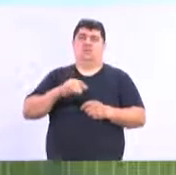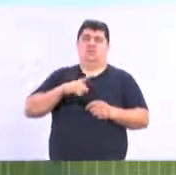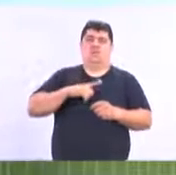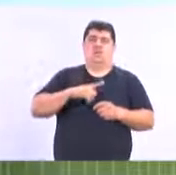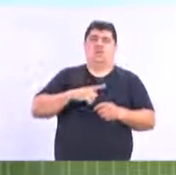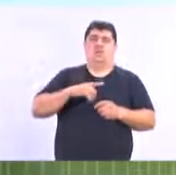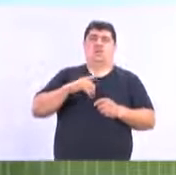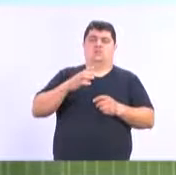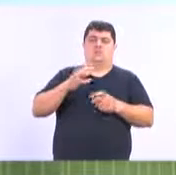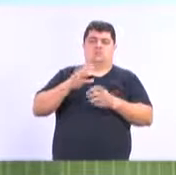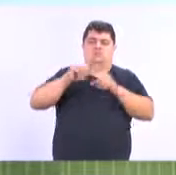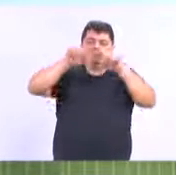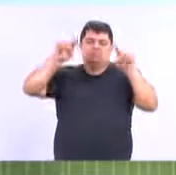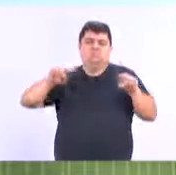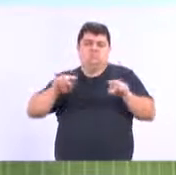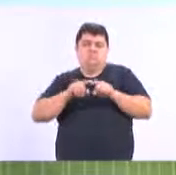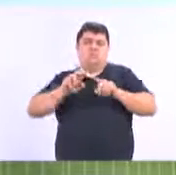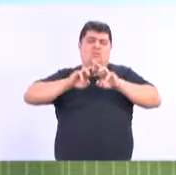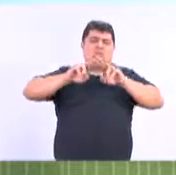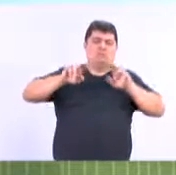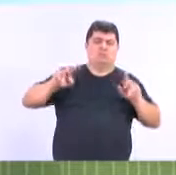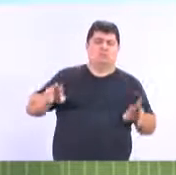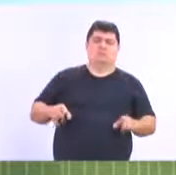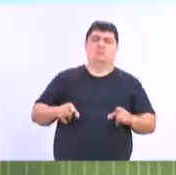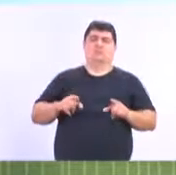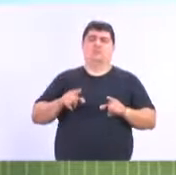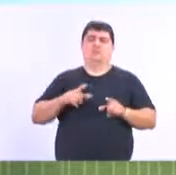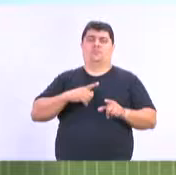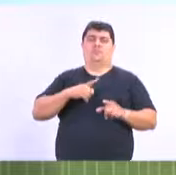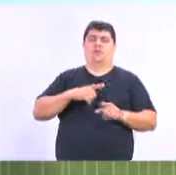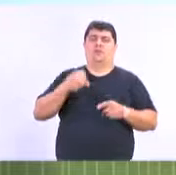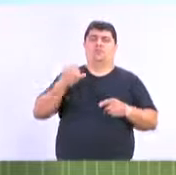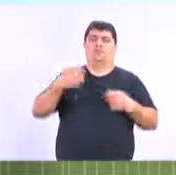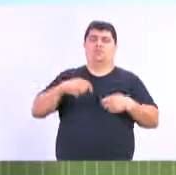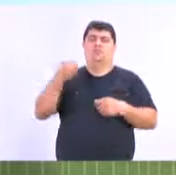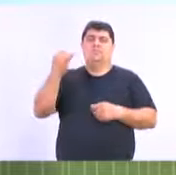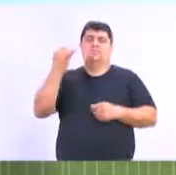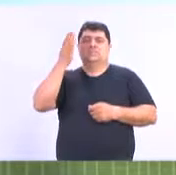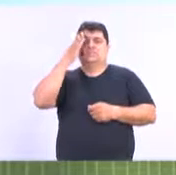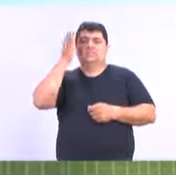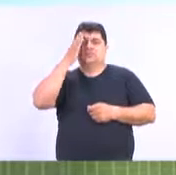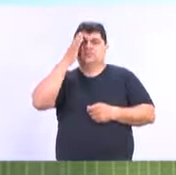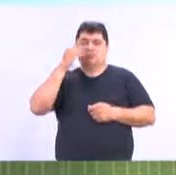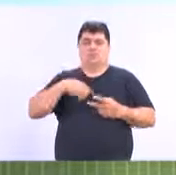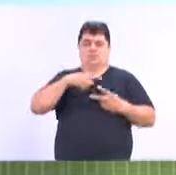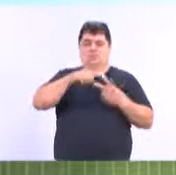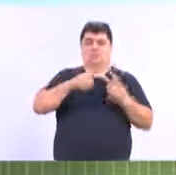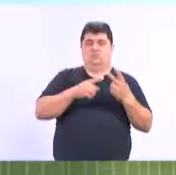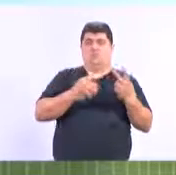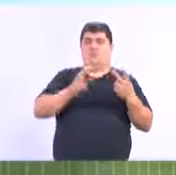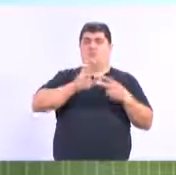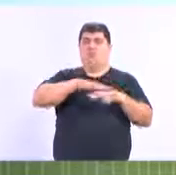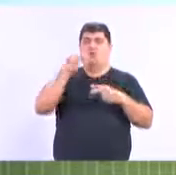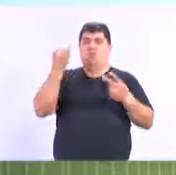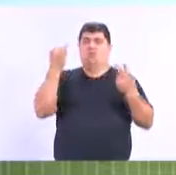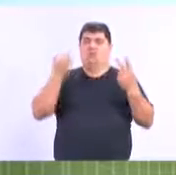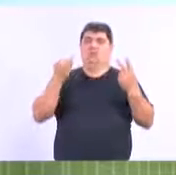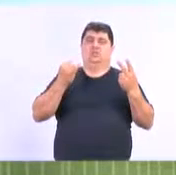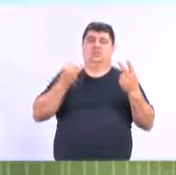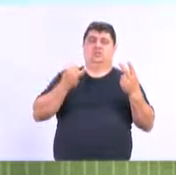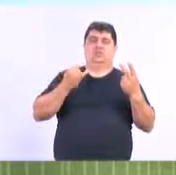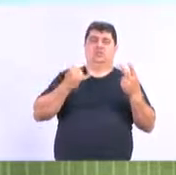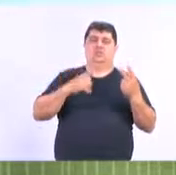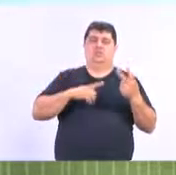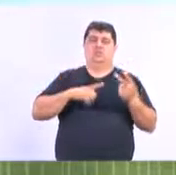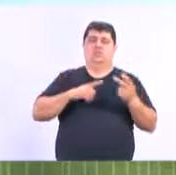das análises contábeis leva em consideração essas 2 demonstrações. Então nós não vamos perder nada. Em conteúdo, nós vamos